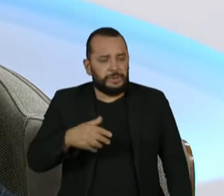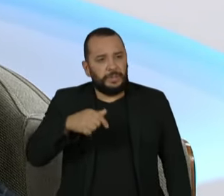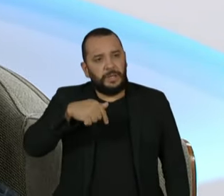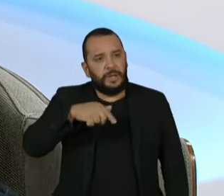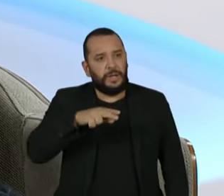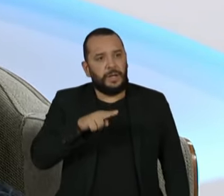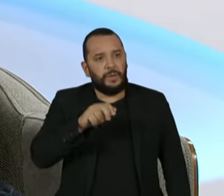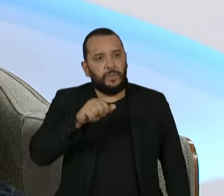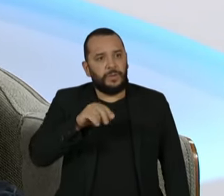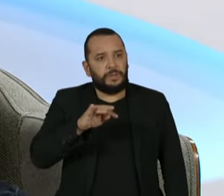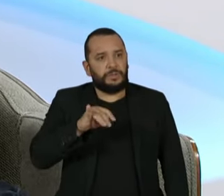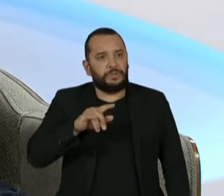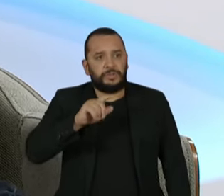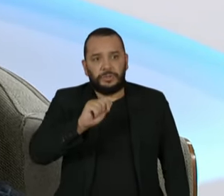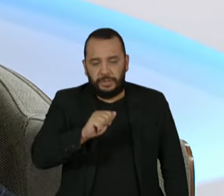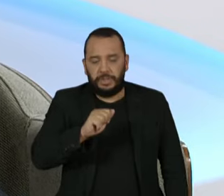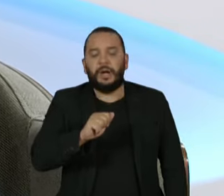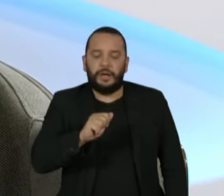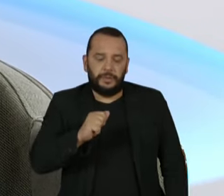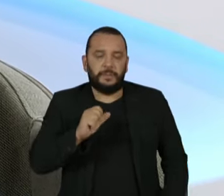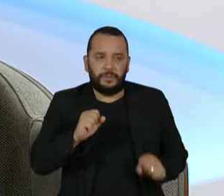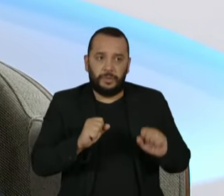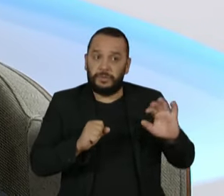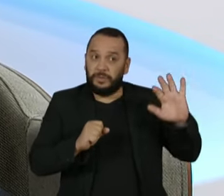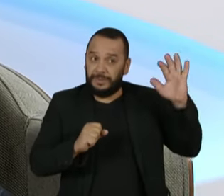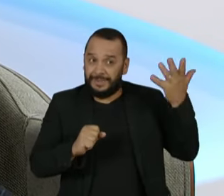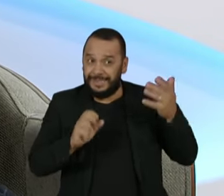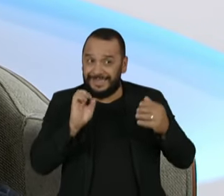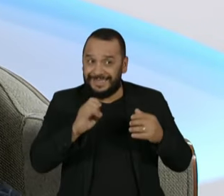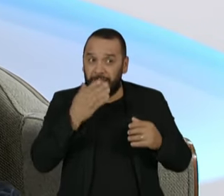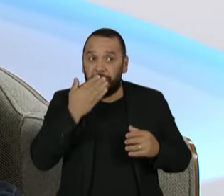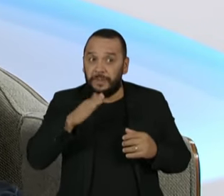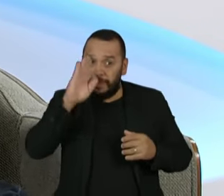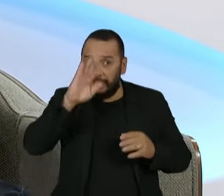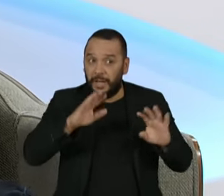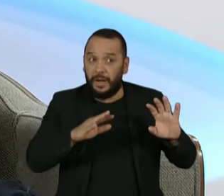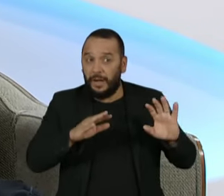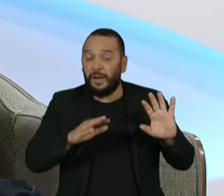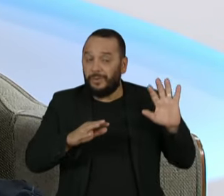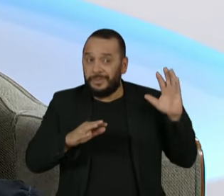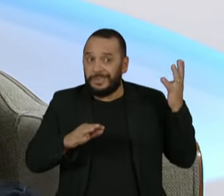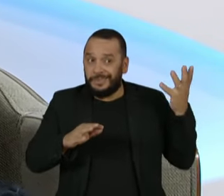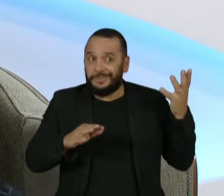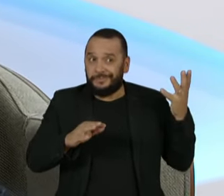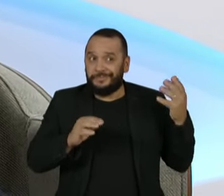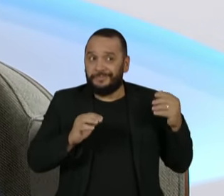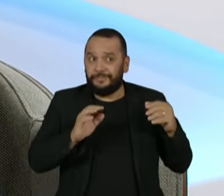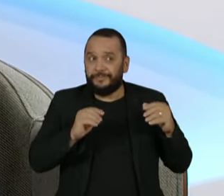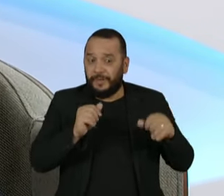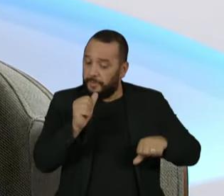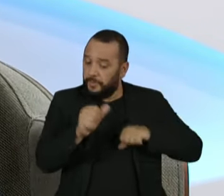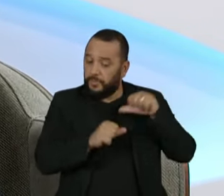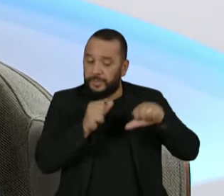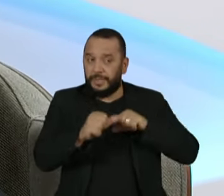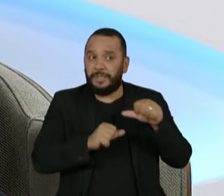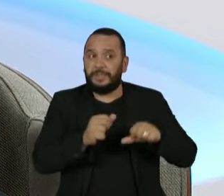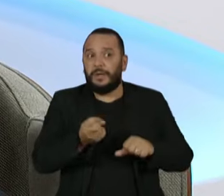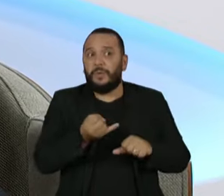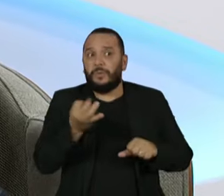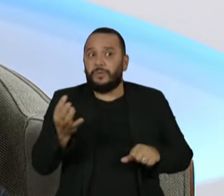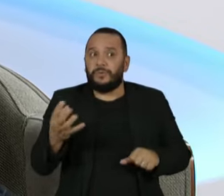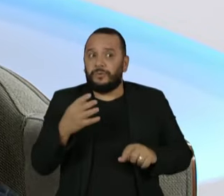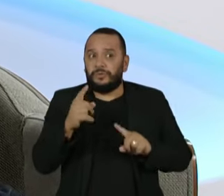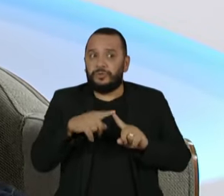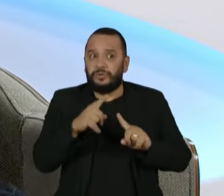das promessas forem realizadas a gente vai ter uma mudança dramática em certos tipos de computação que hoje